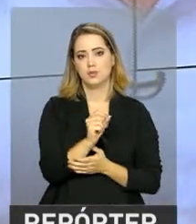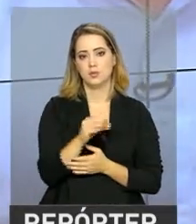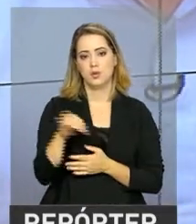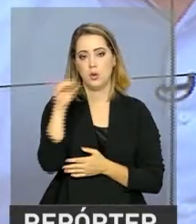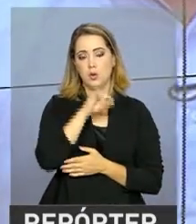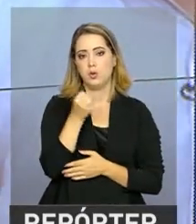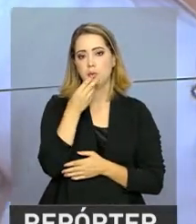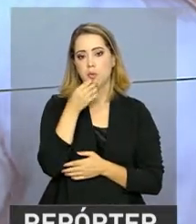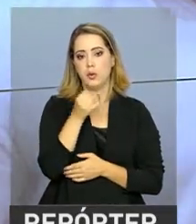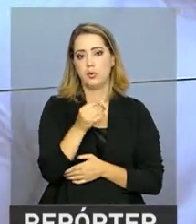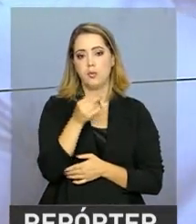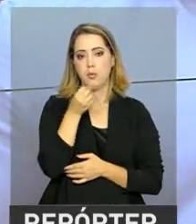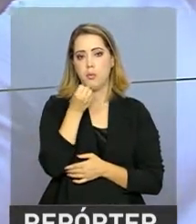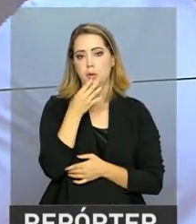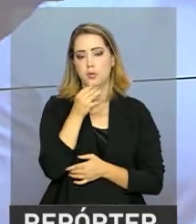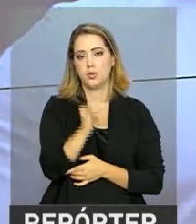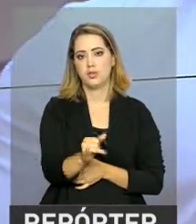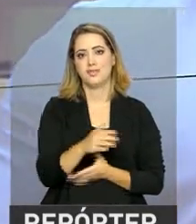Oi, Leonardo. Bom dia para você.